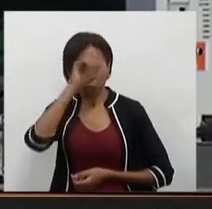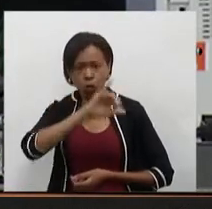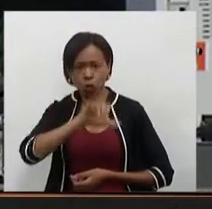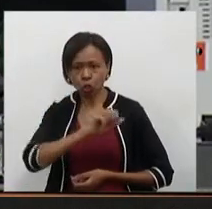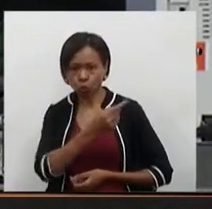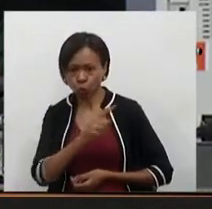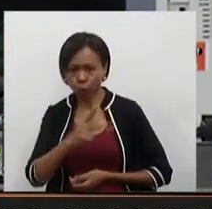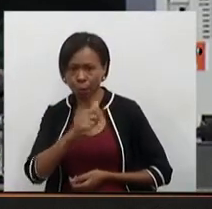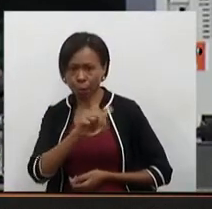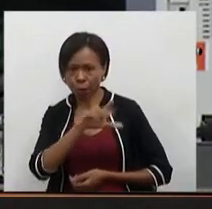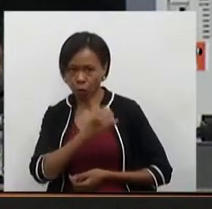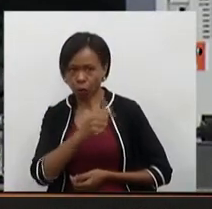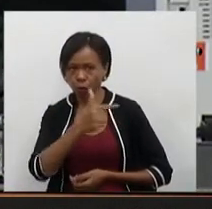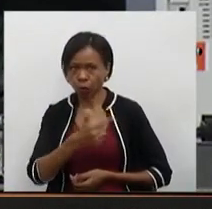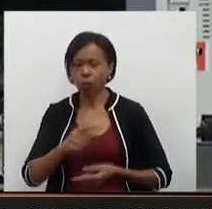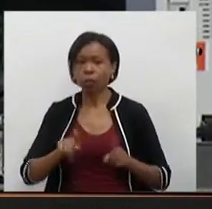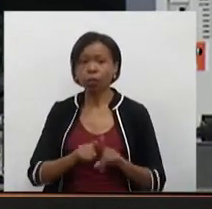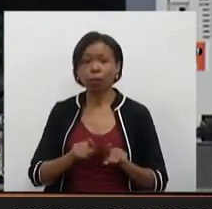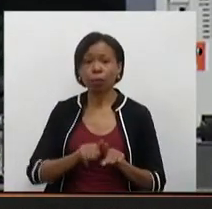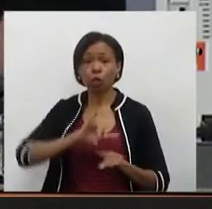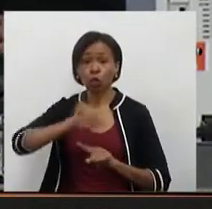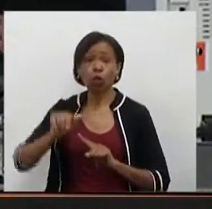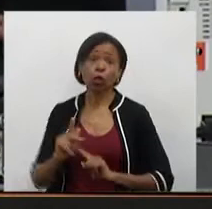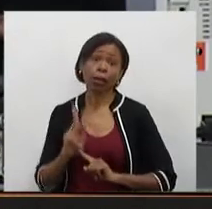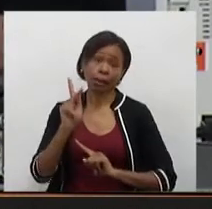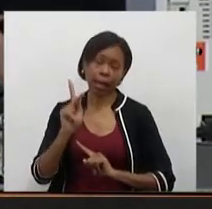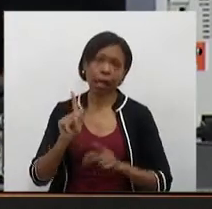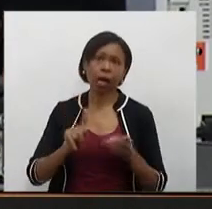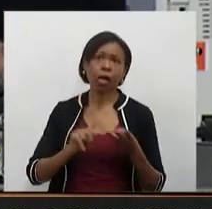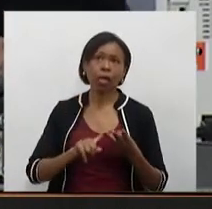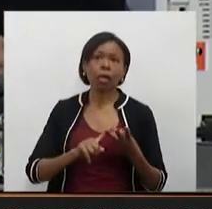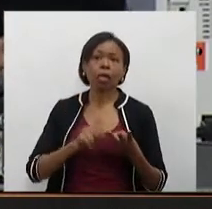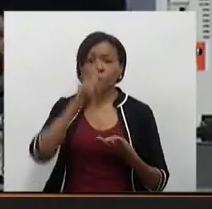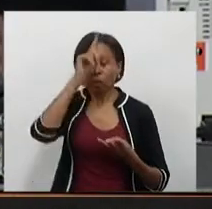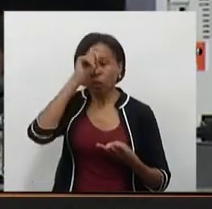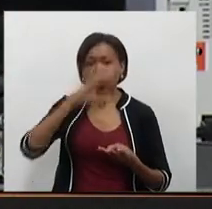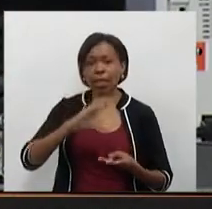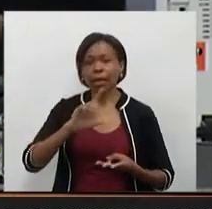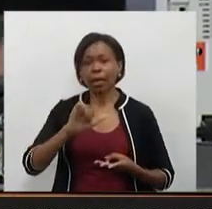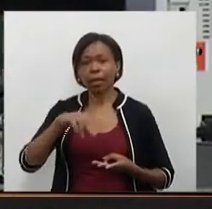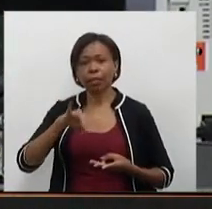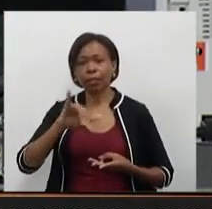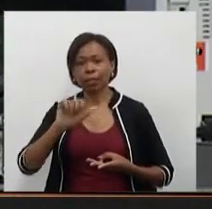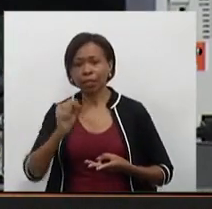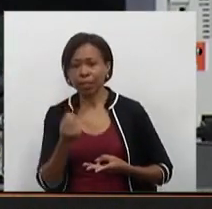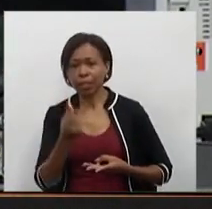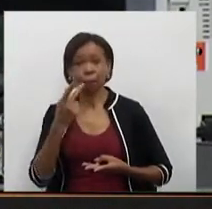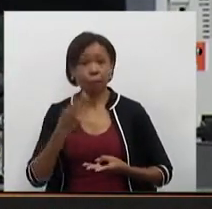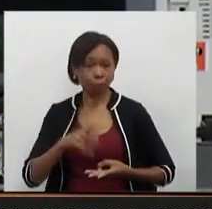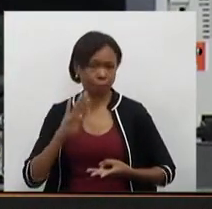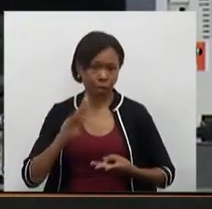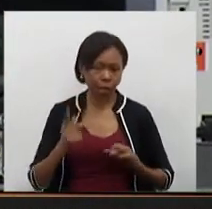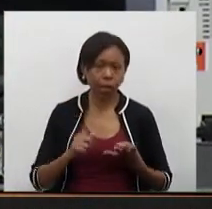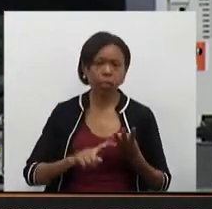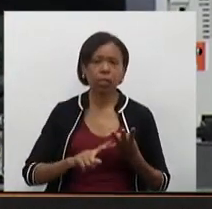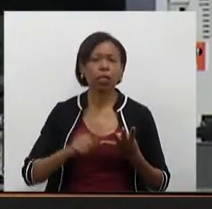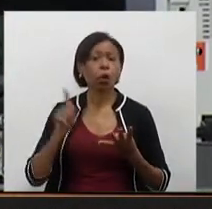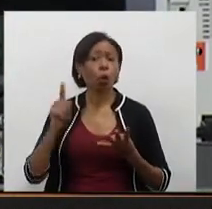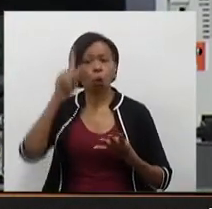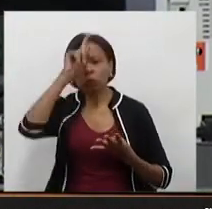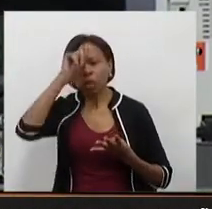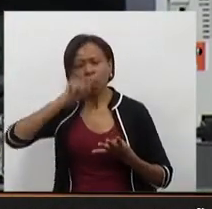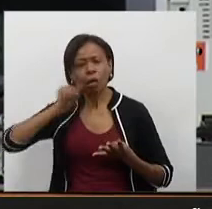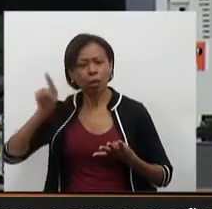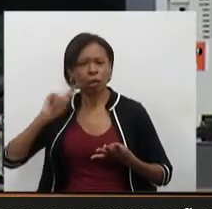Júlia Kubitschek, para o Hospital das Clínicas em Belo Horizonte e mais um hospital em Juiz de Fora. O Hospital João Paulo